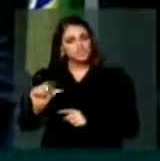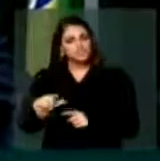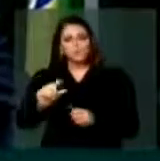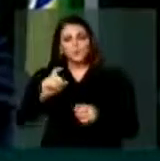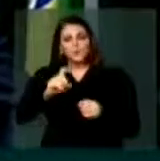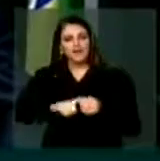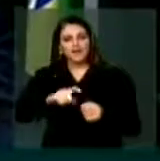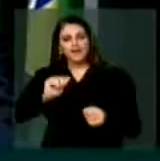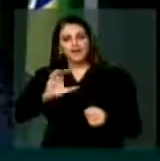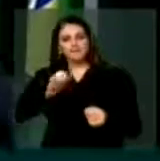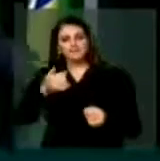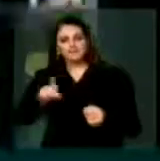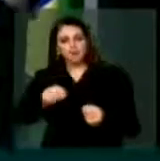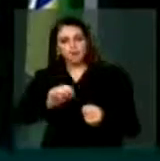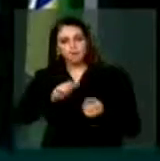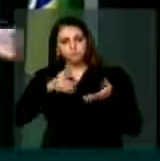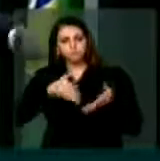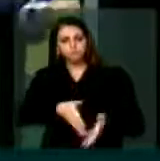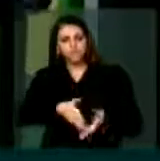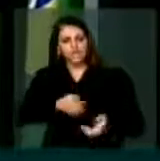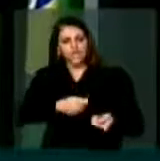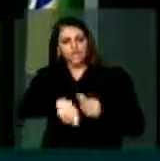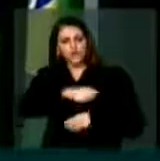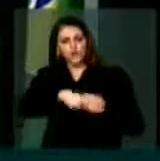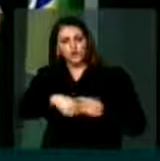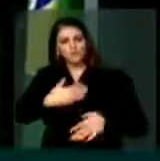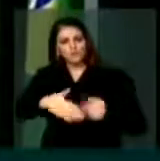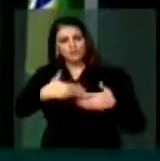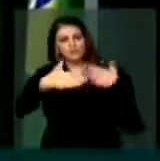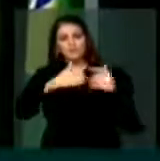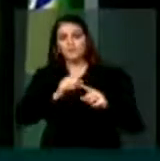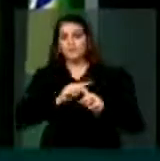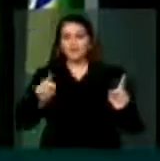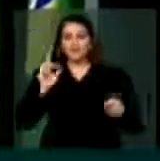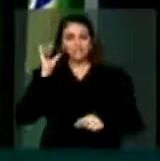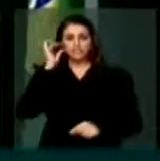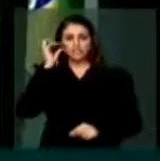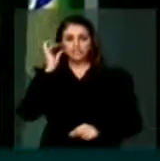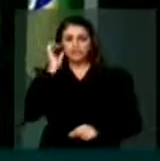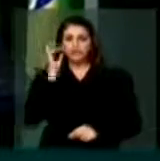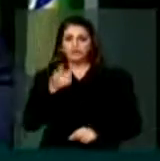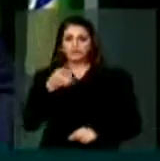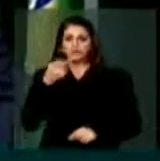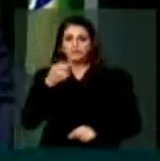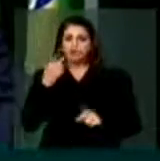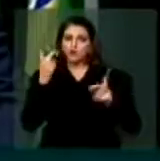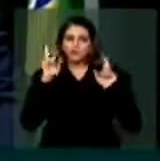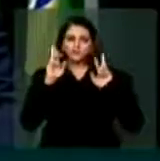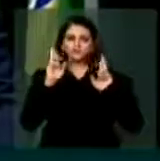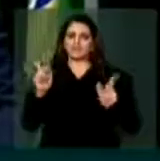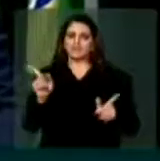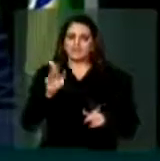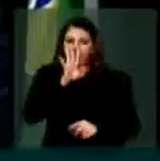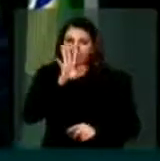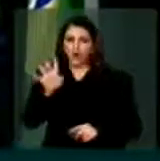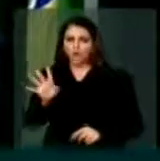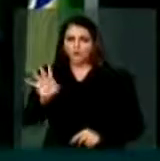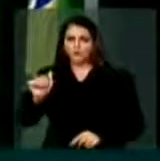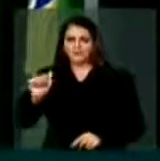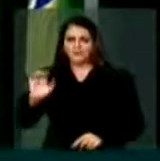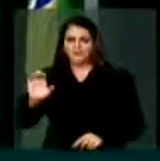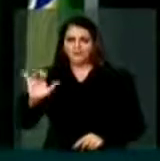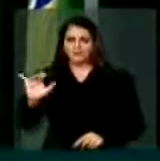ações do desenvolvimento econômico do país, que era o que dizia a candidata Dilma Rousseff contra o nosso candidato Aécio